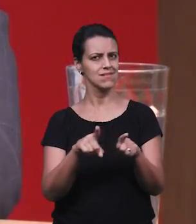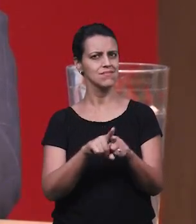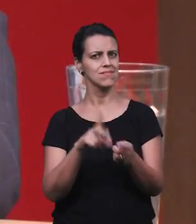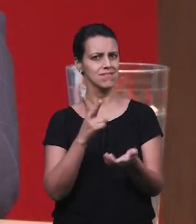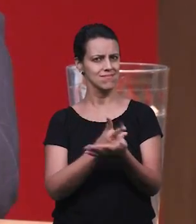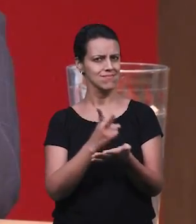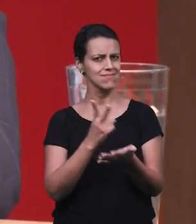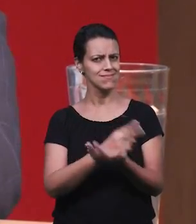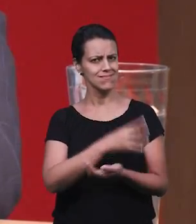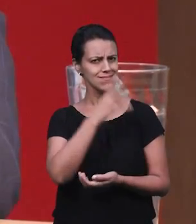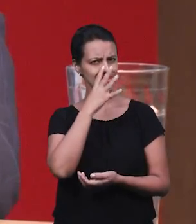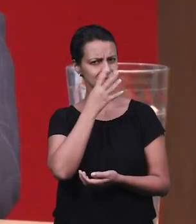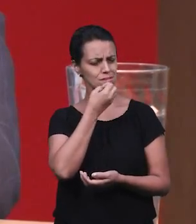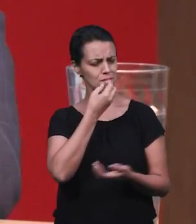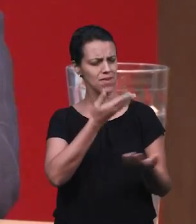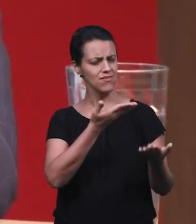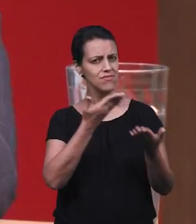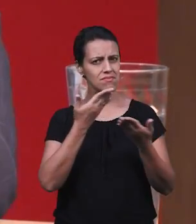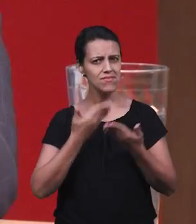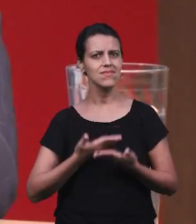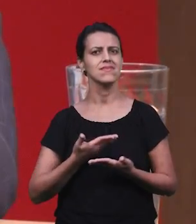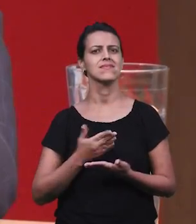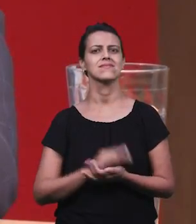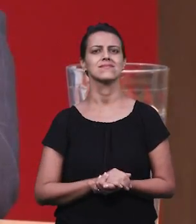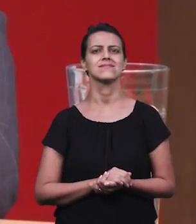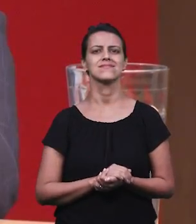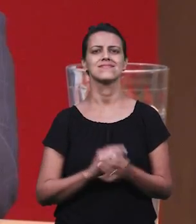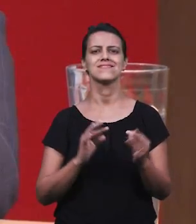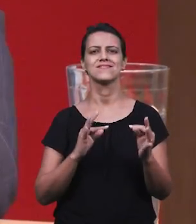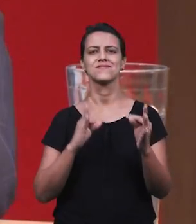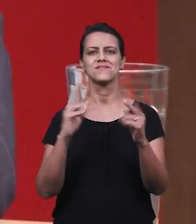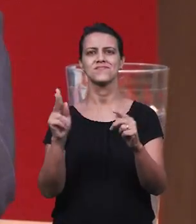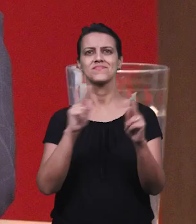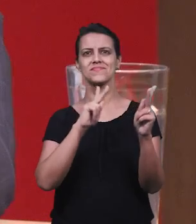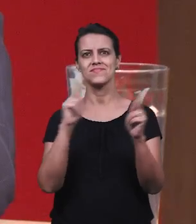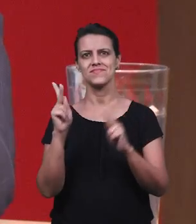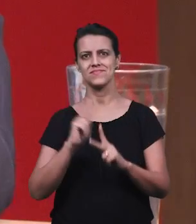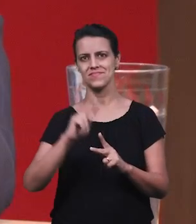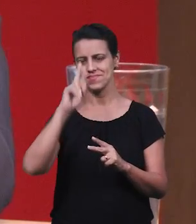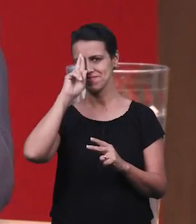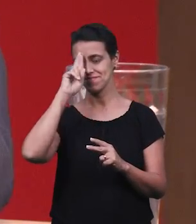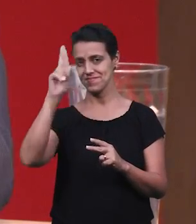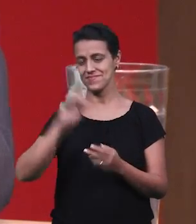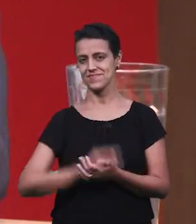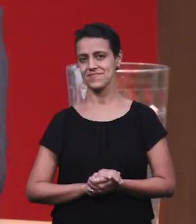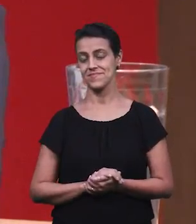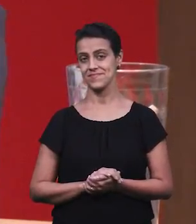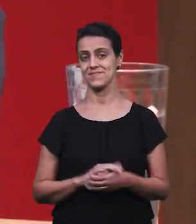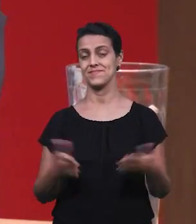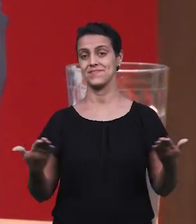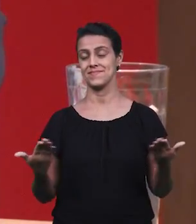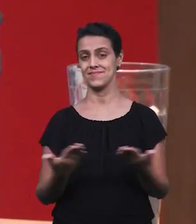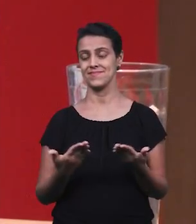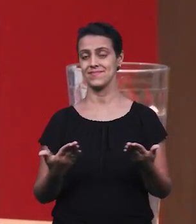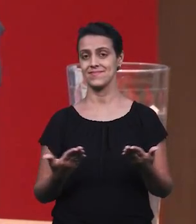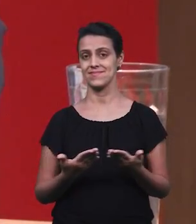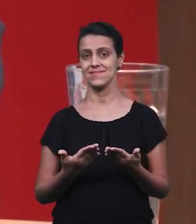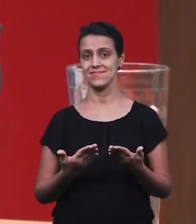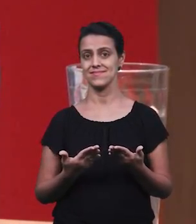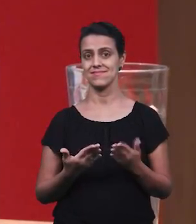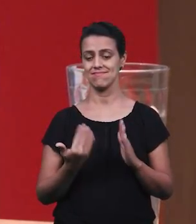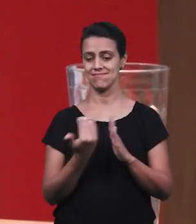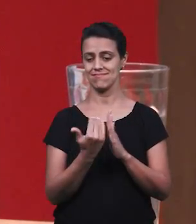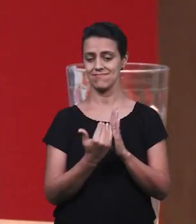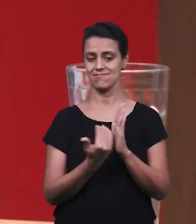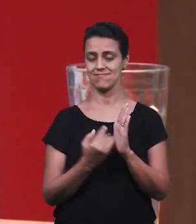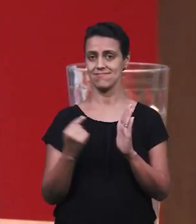participando conosco, que são muito bem-vindos. A todos a paz do Senhor. Nós vamos dar continuidade hoje no nosso